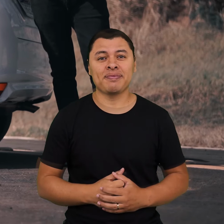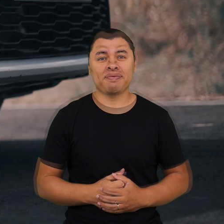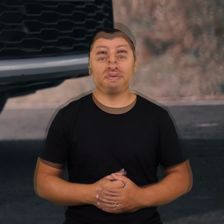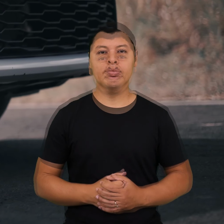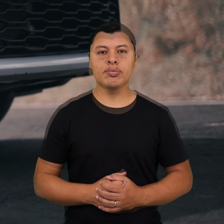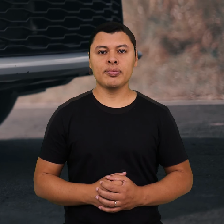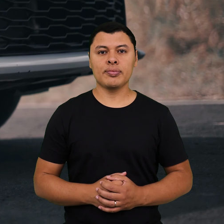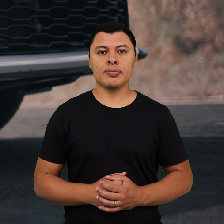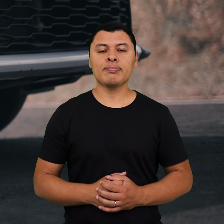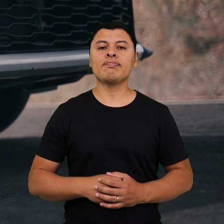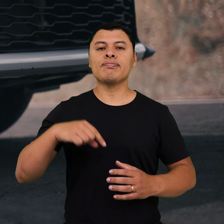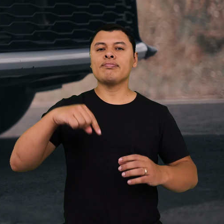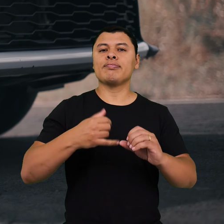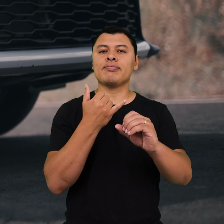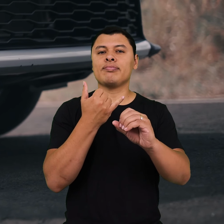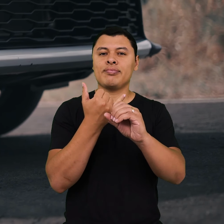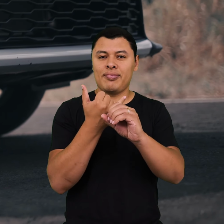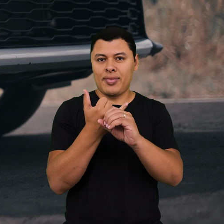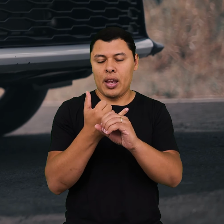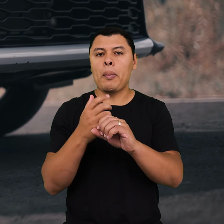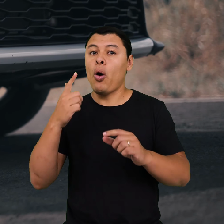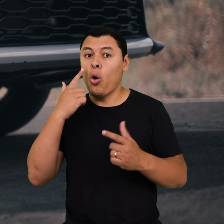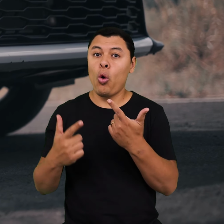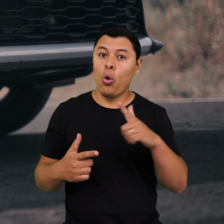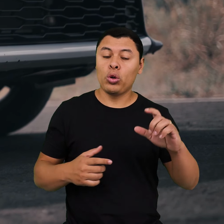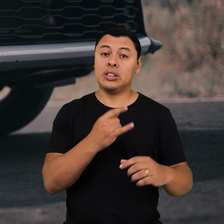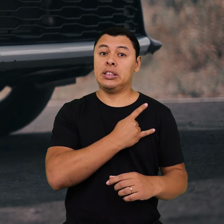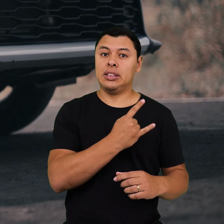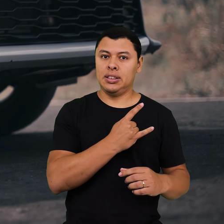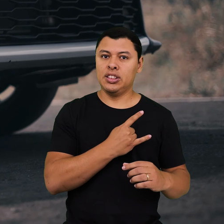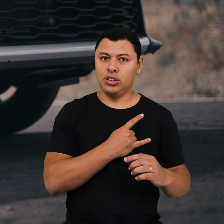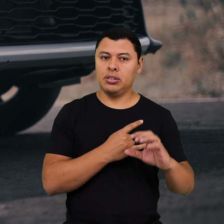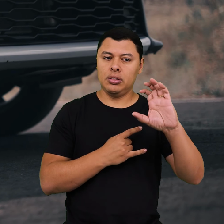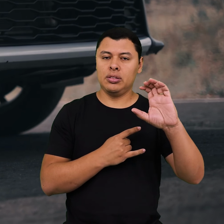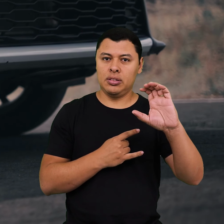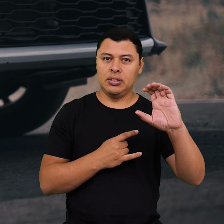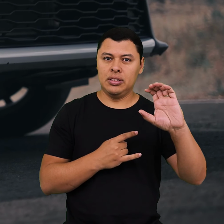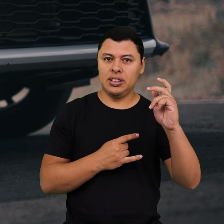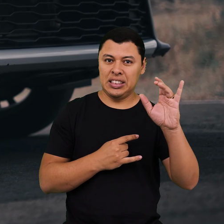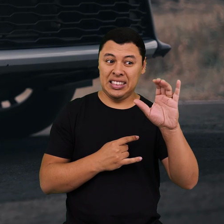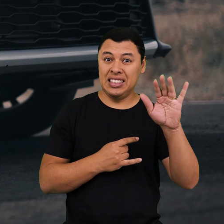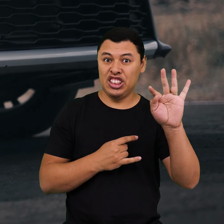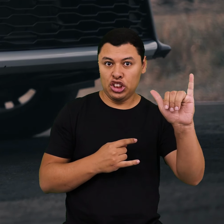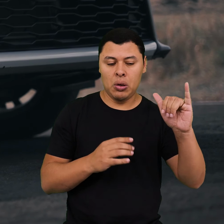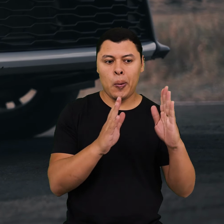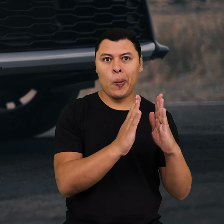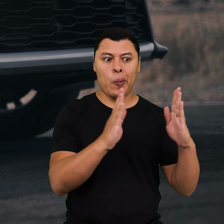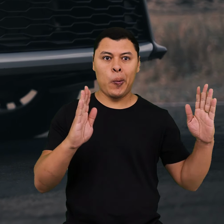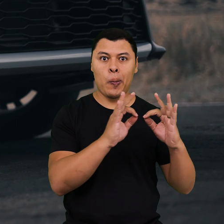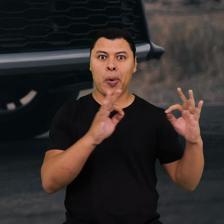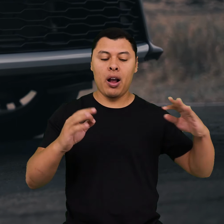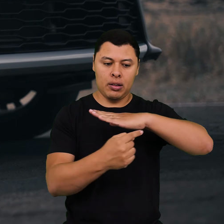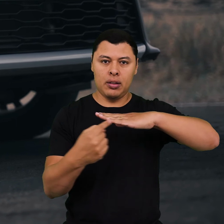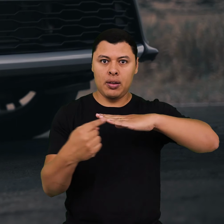né? O City Hatch é o carro que tem o maior entre-eixos, né, 2,59 m, 4 centímetros a mais, 2,55 m aqui, mas todos